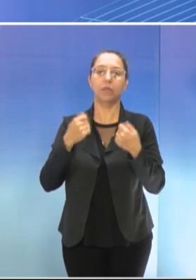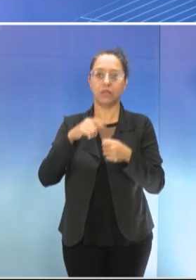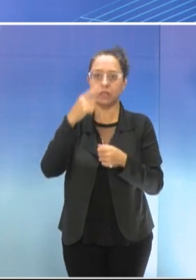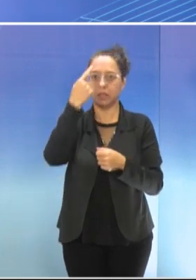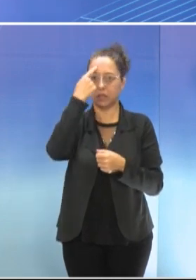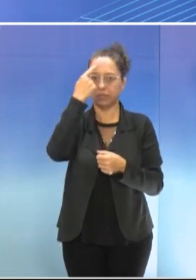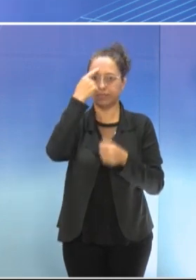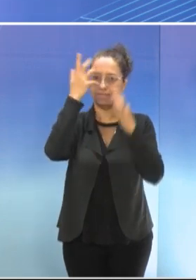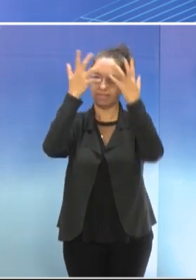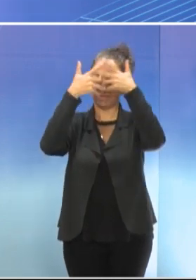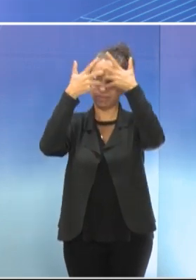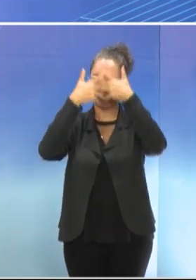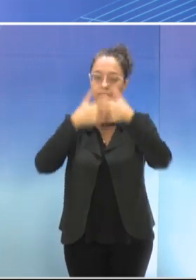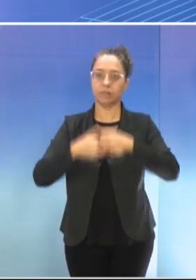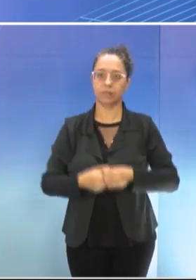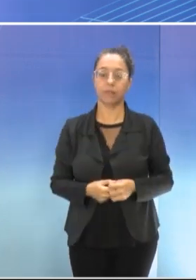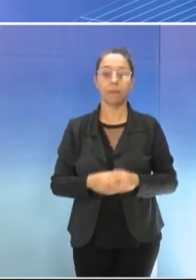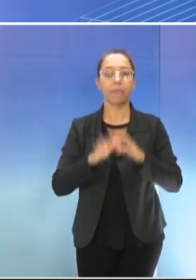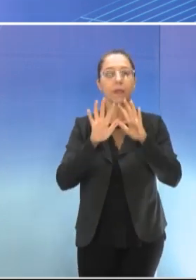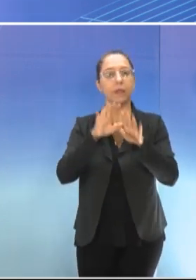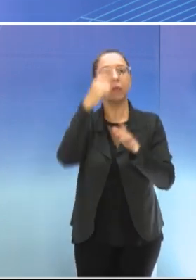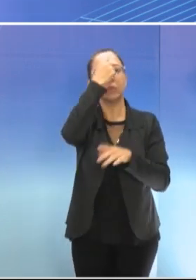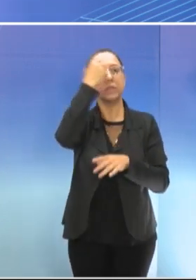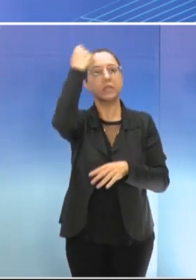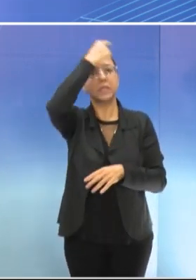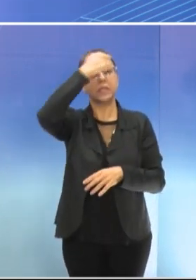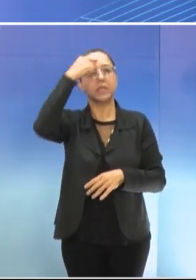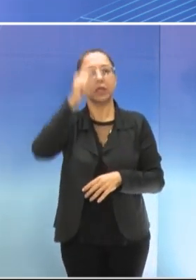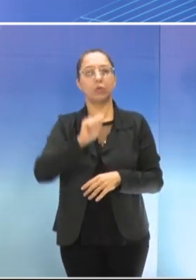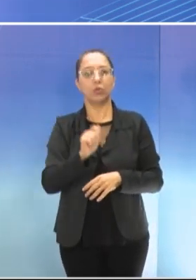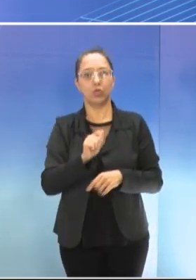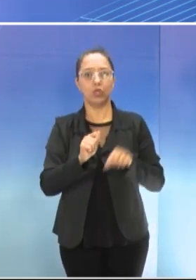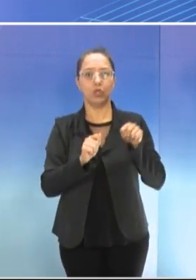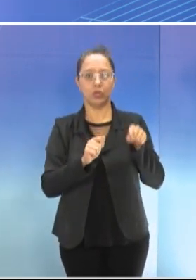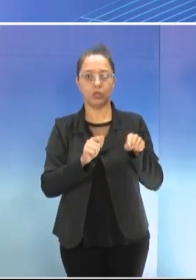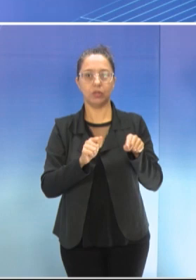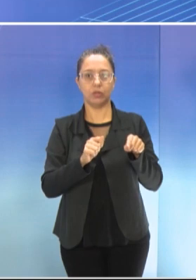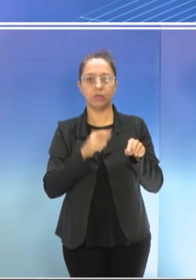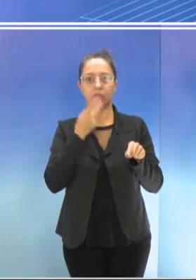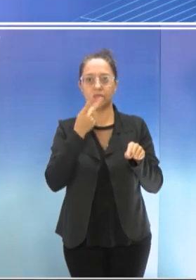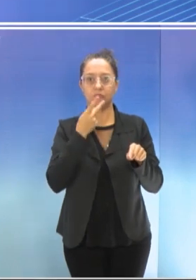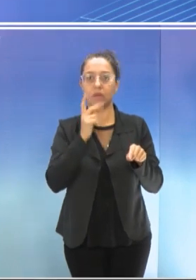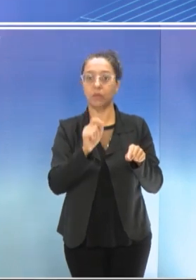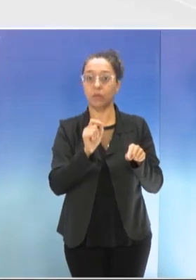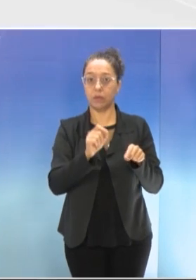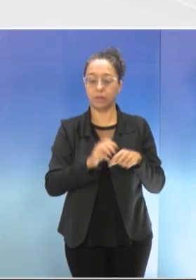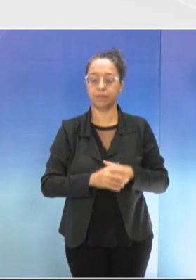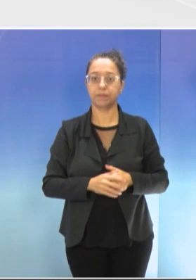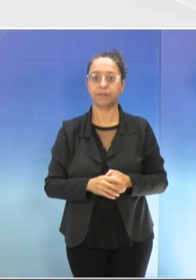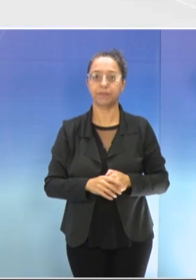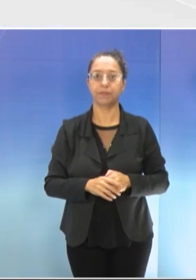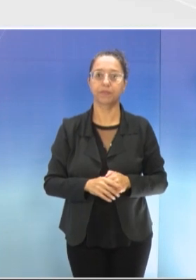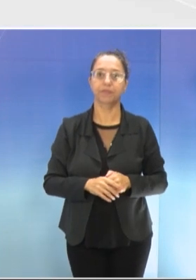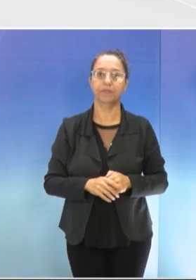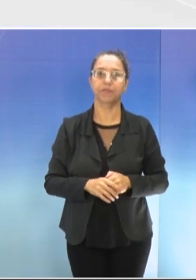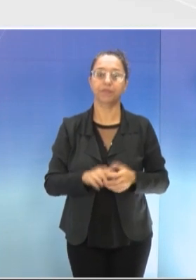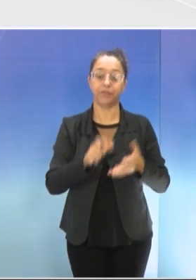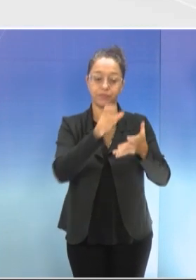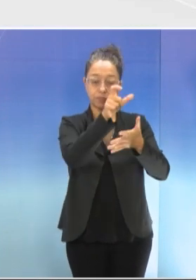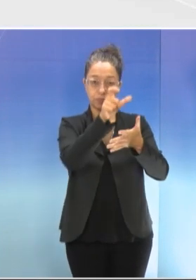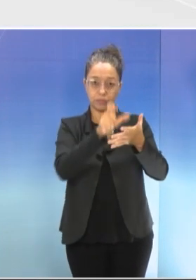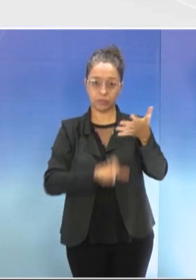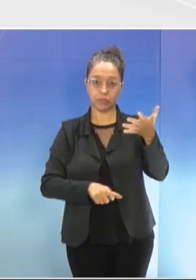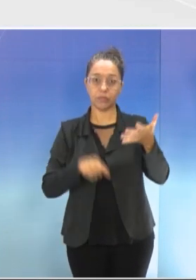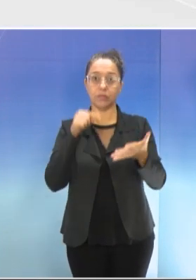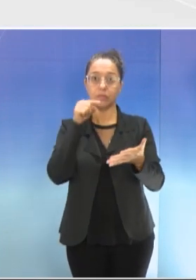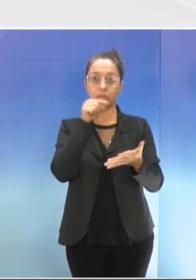Então, vamos interpretar o que o Agostinho está falando e vamos responder essa questão. Nesse texto,